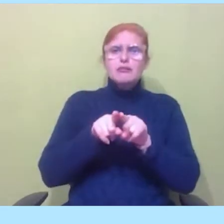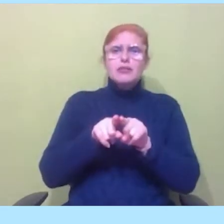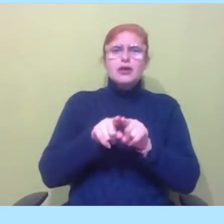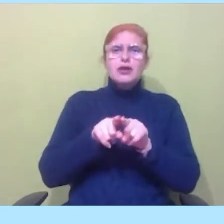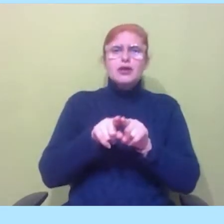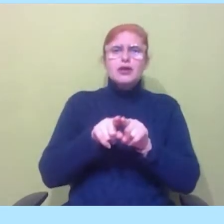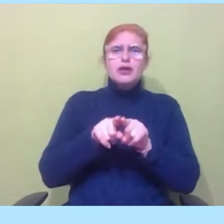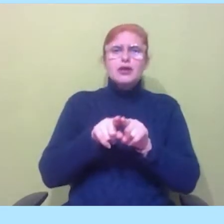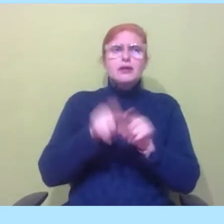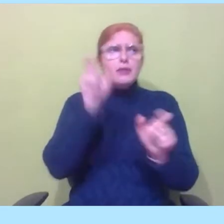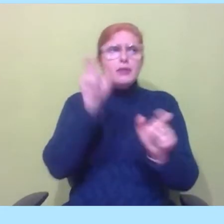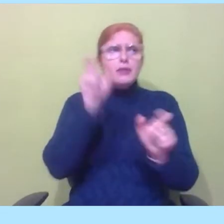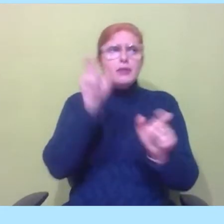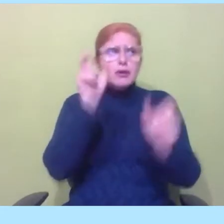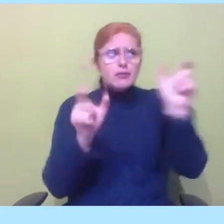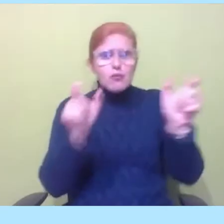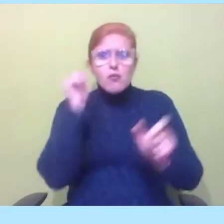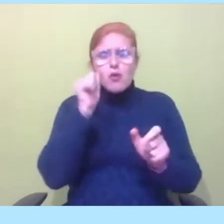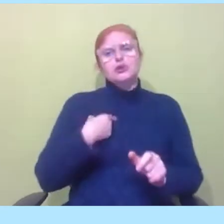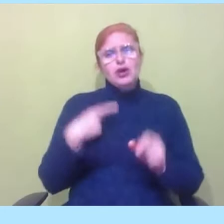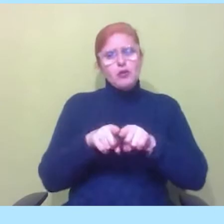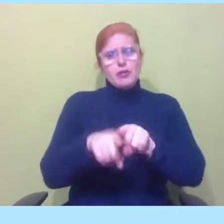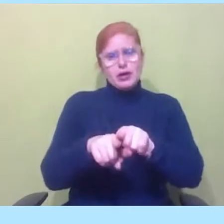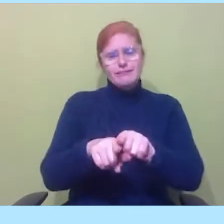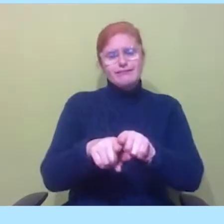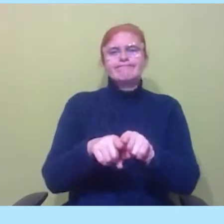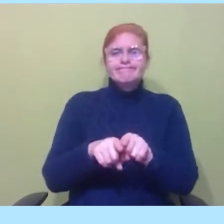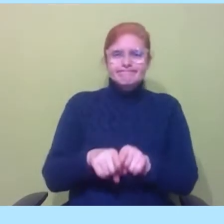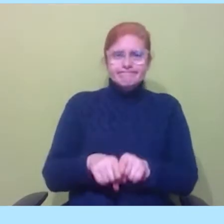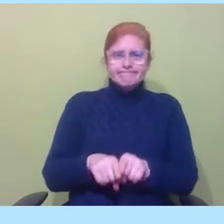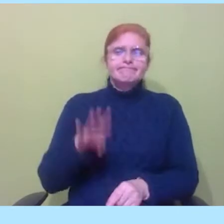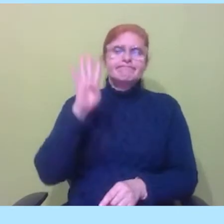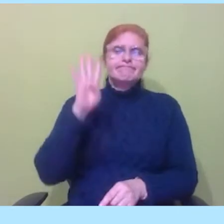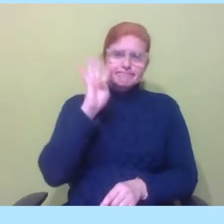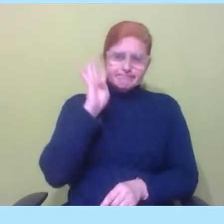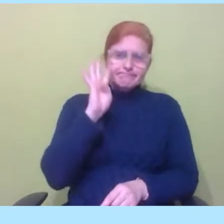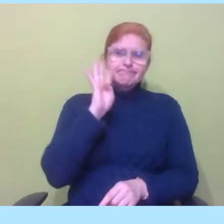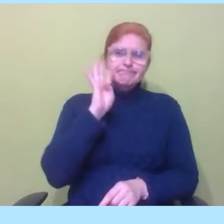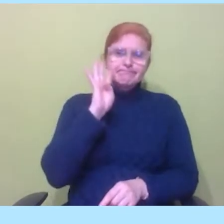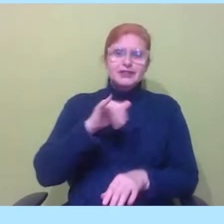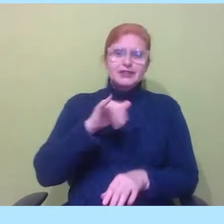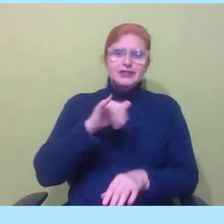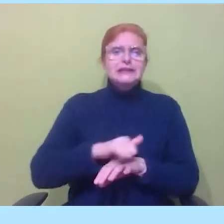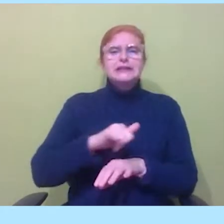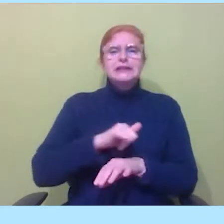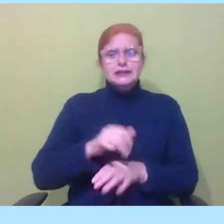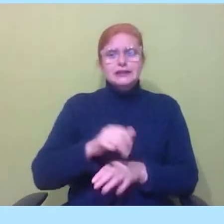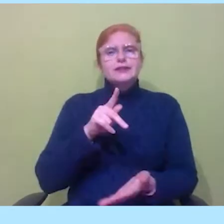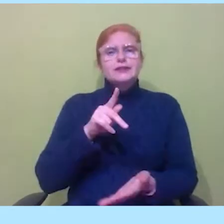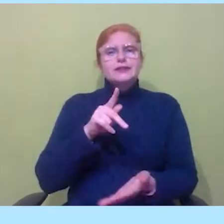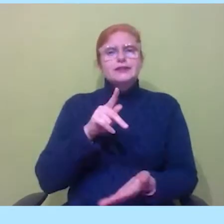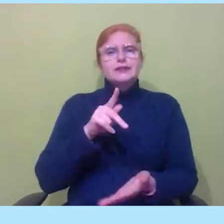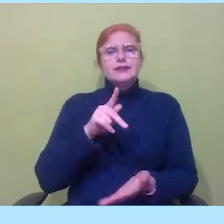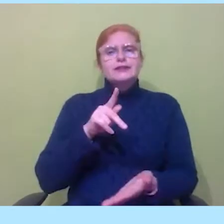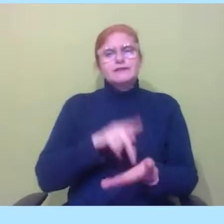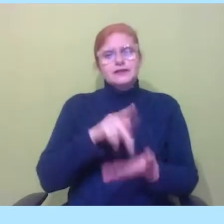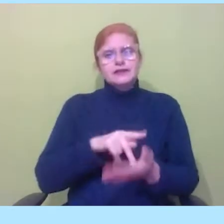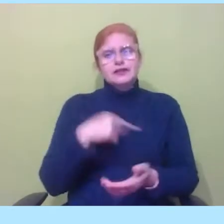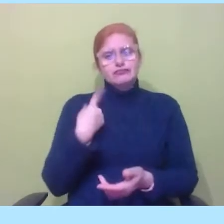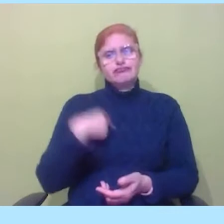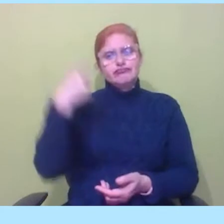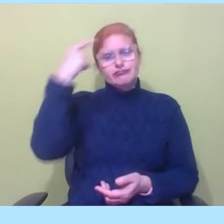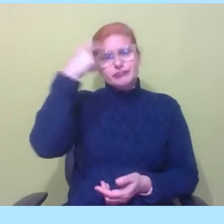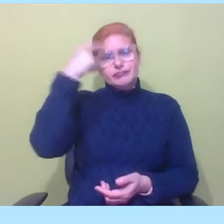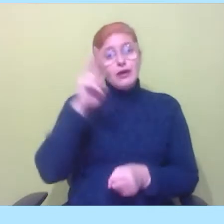legal, Tica. Eu acho que essa é uma das estratégias mesmo, a gente pensar no cuidado coletivo, né, que isso